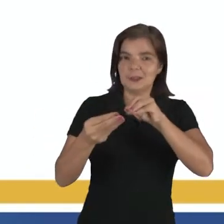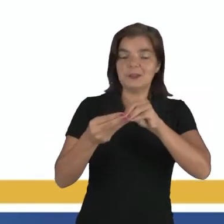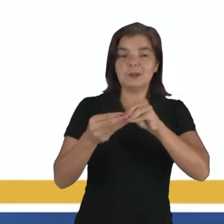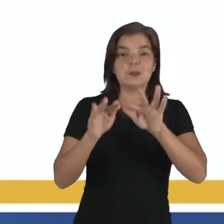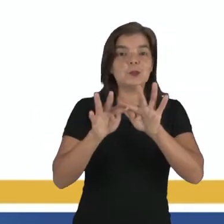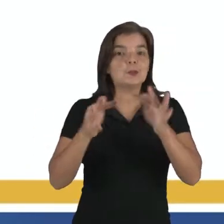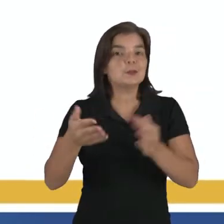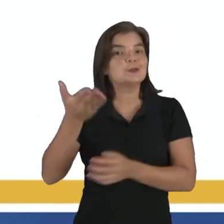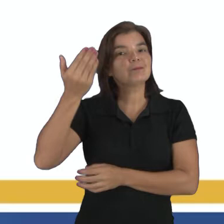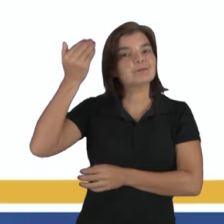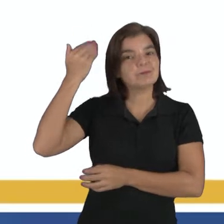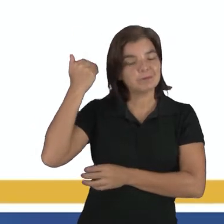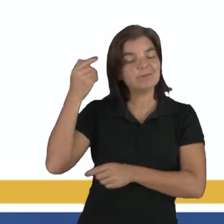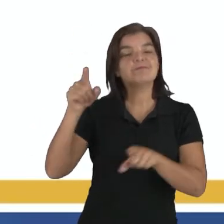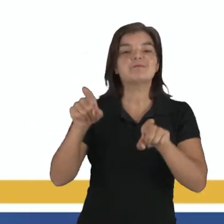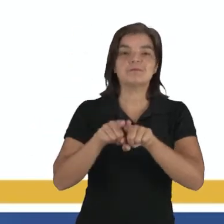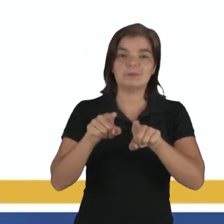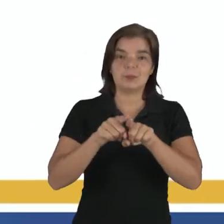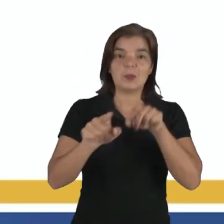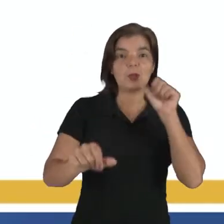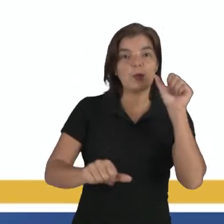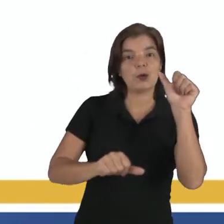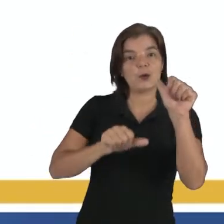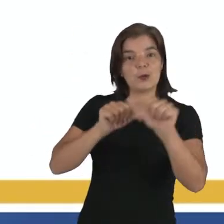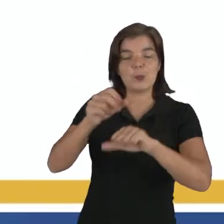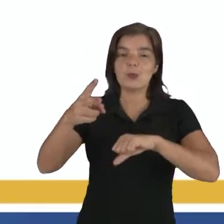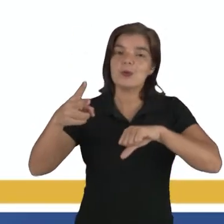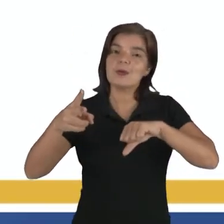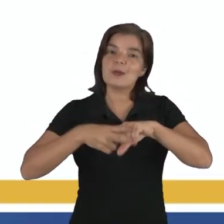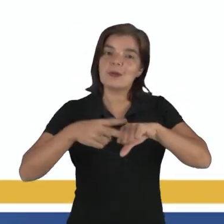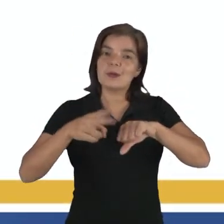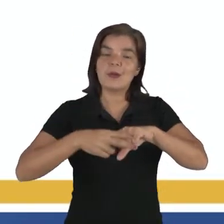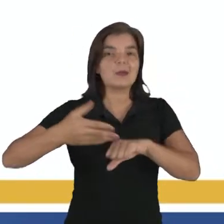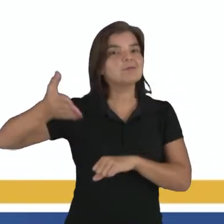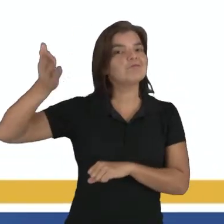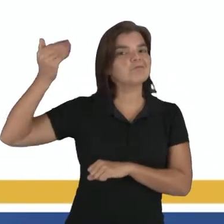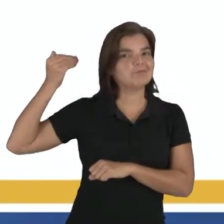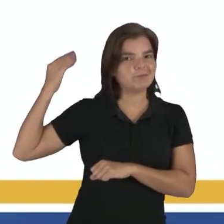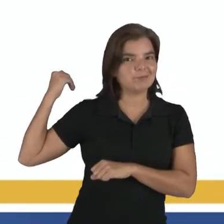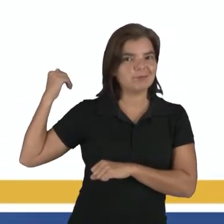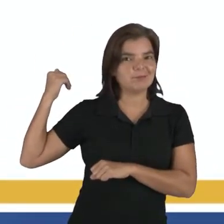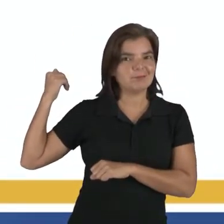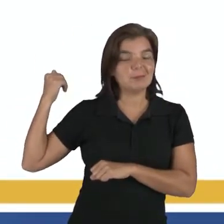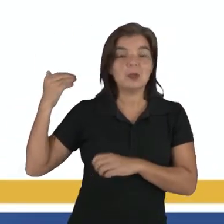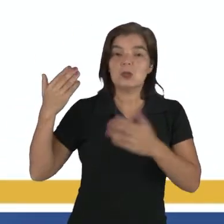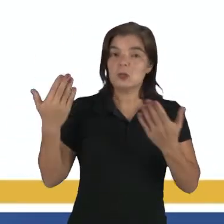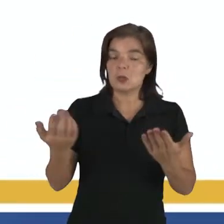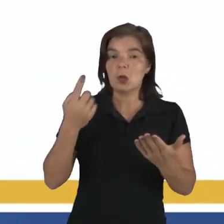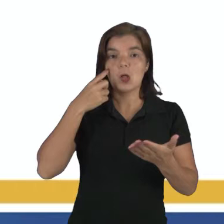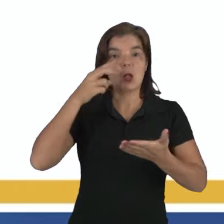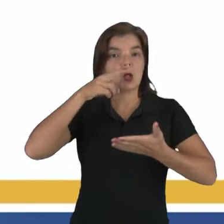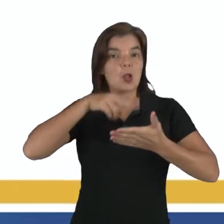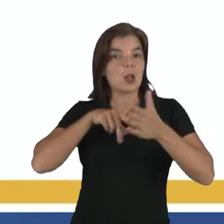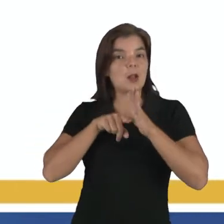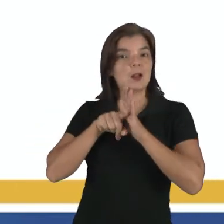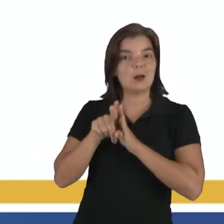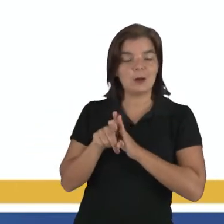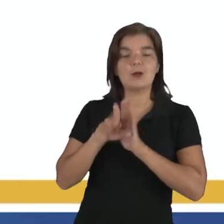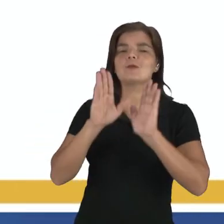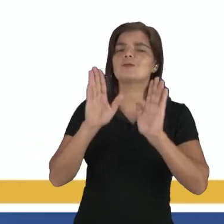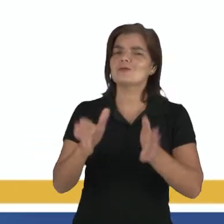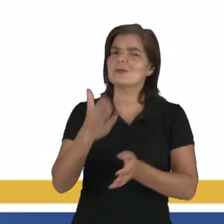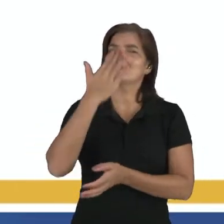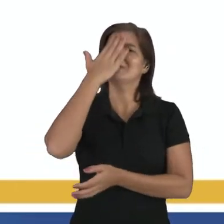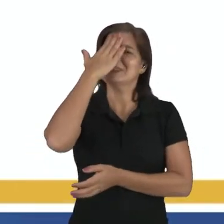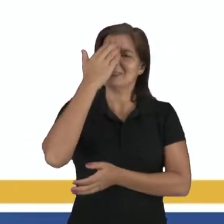past, ele vai automaticamente transformar esse verbo em passado. Então, quando eu leio essa pergunta, eu